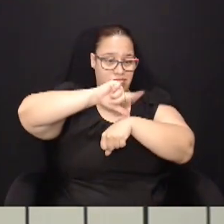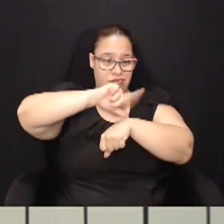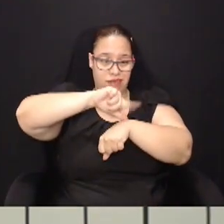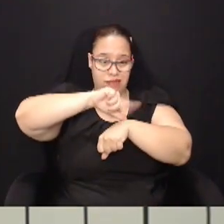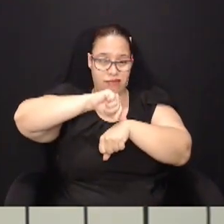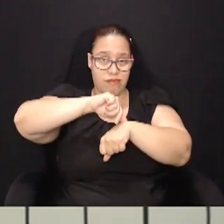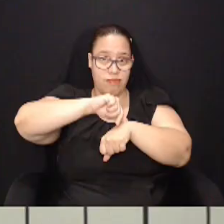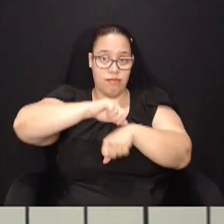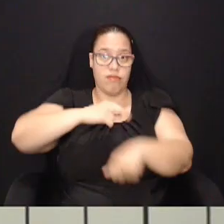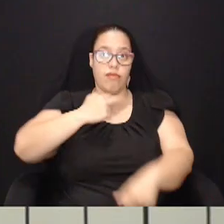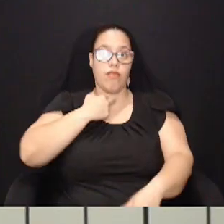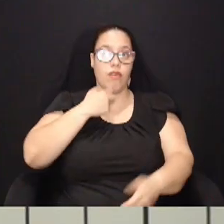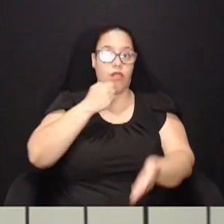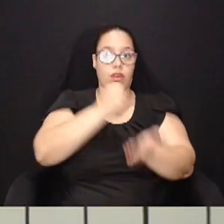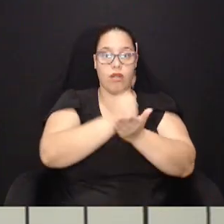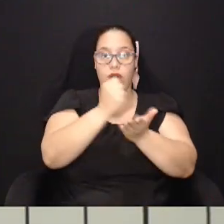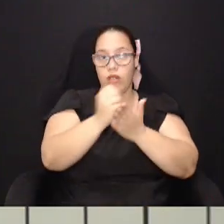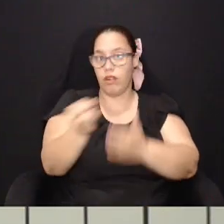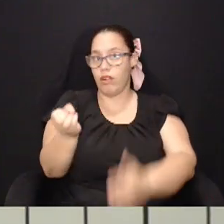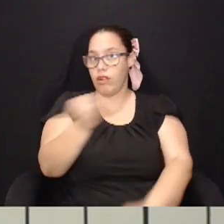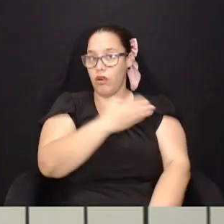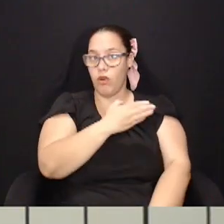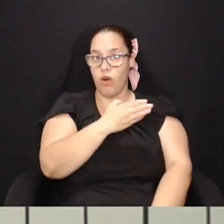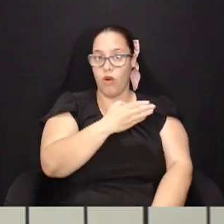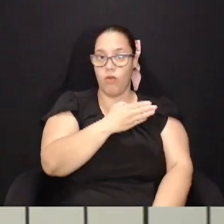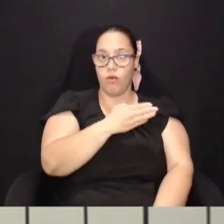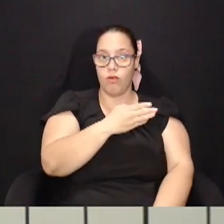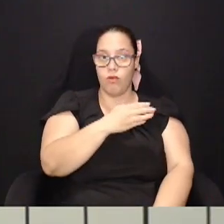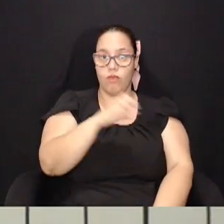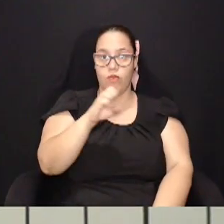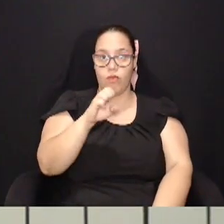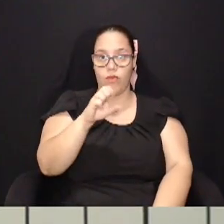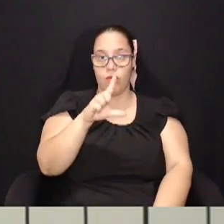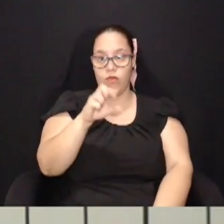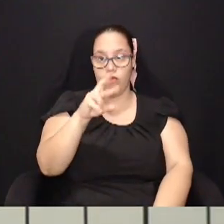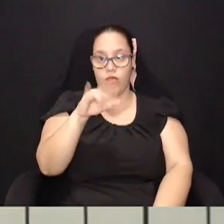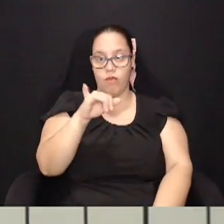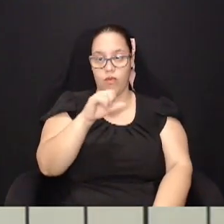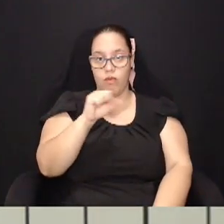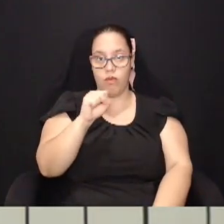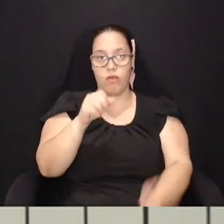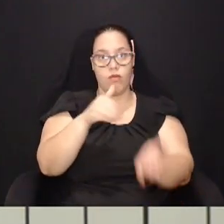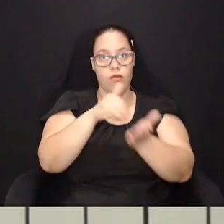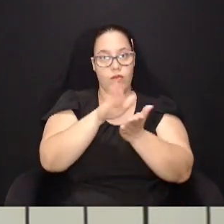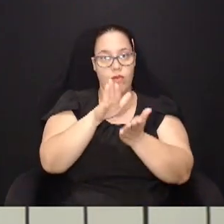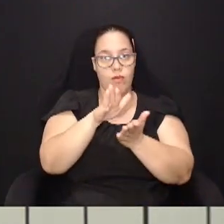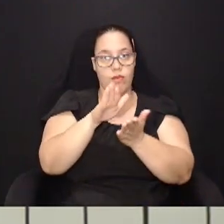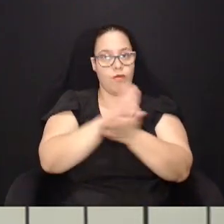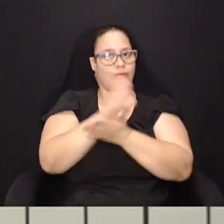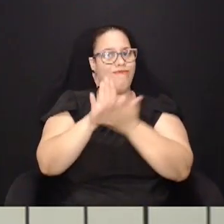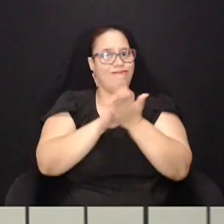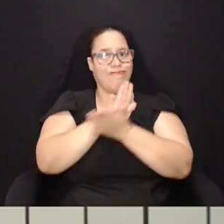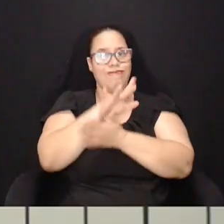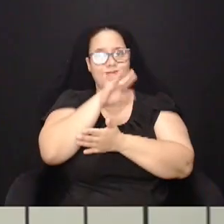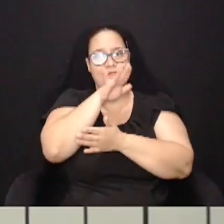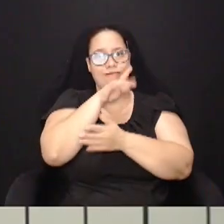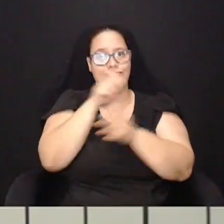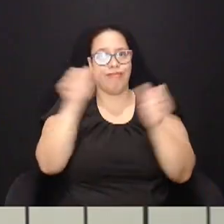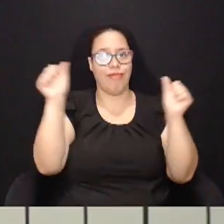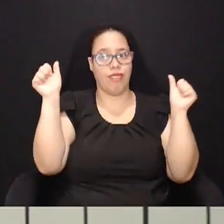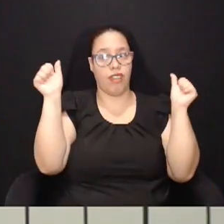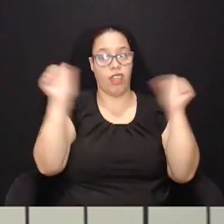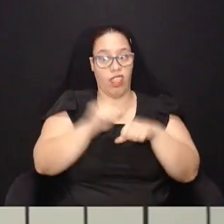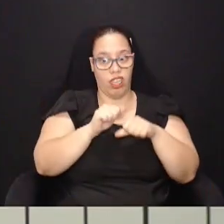pode registrar novos jogadores, e o Elvis pode estar de saída, então nada é tão ruim que não possa